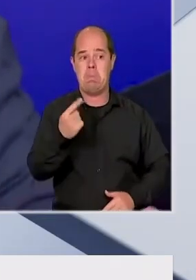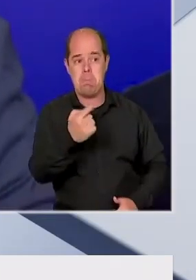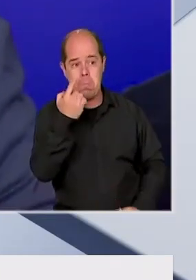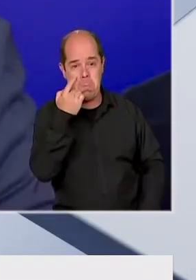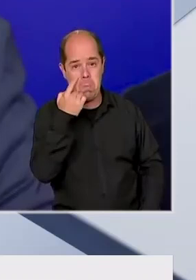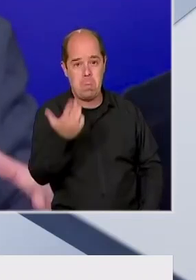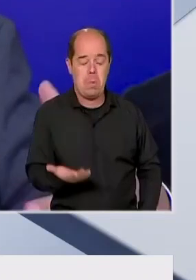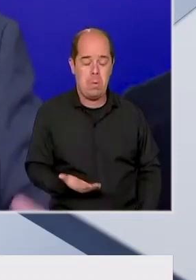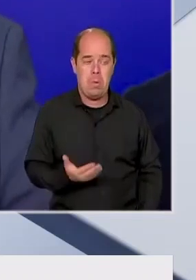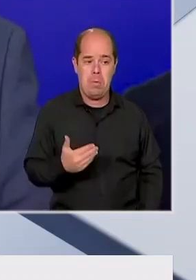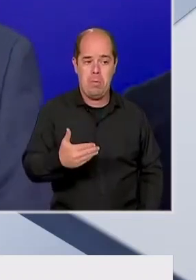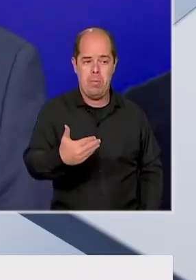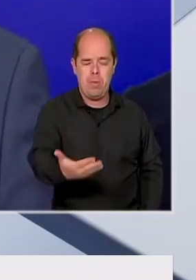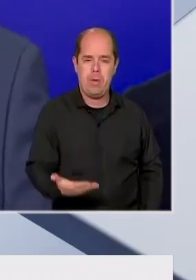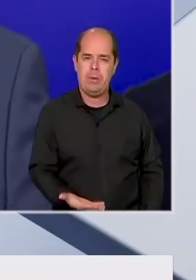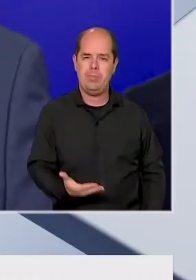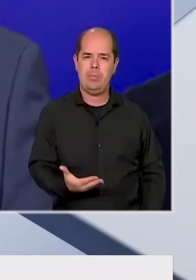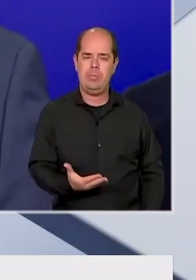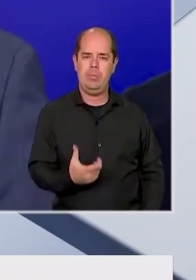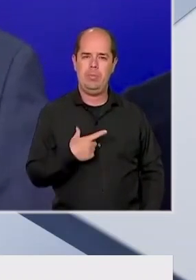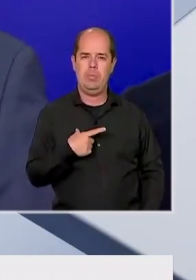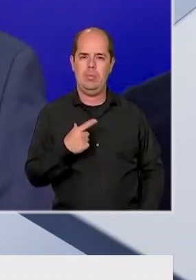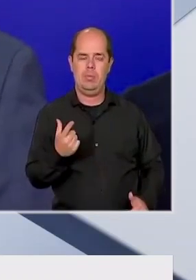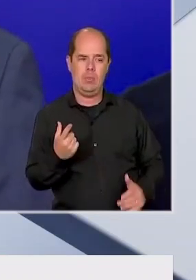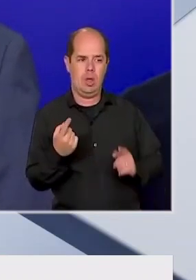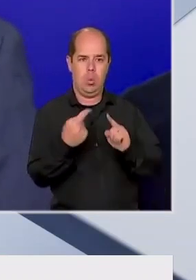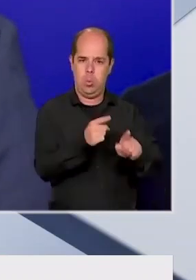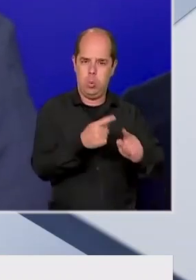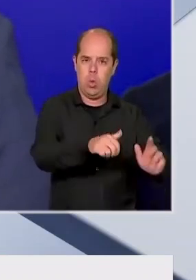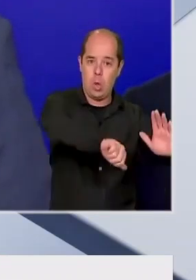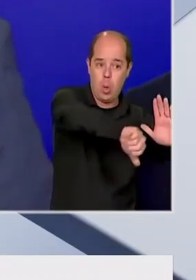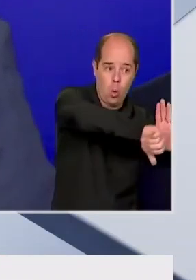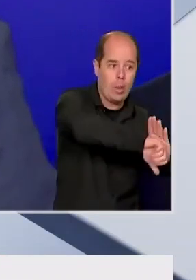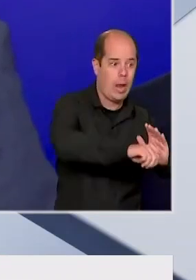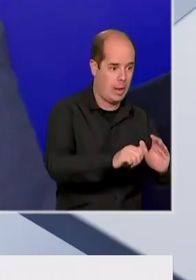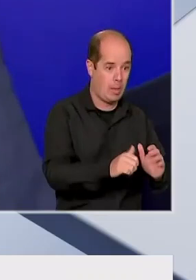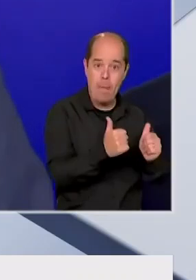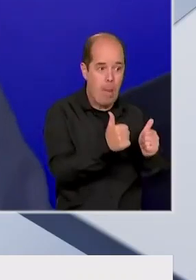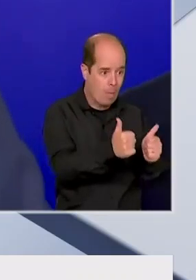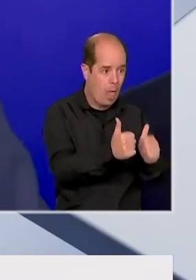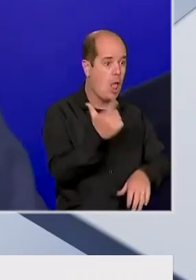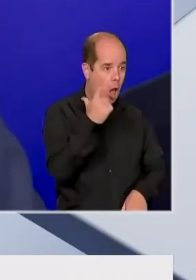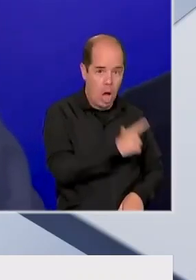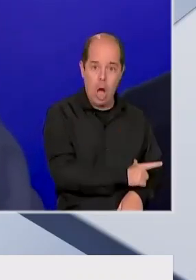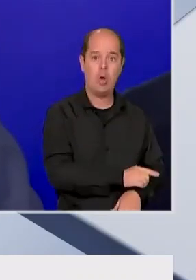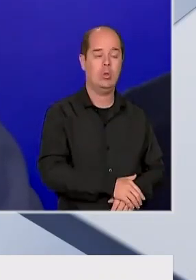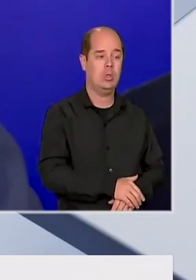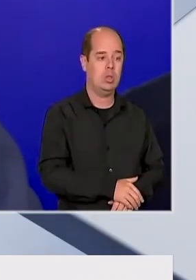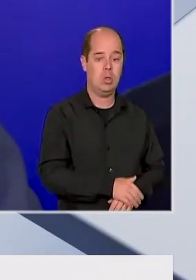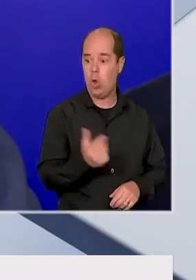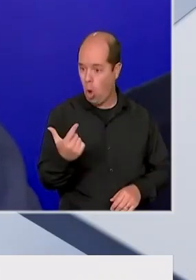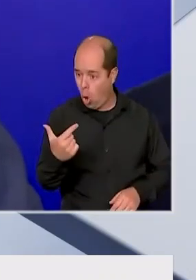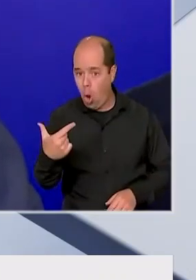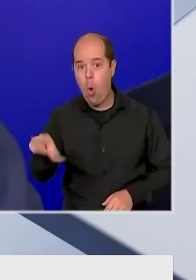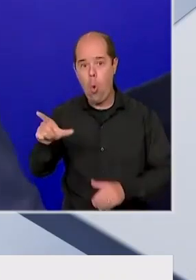fund mental Como disse o piperno aqui que isso não tenha prazo que seja uma medida contínua e